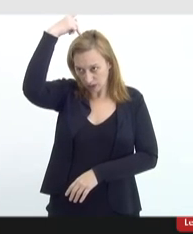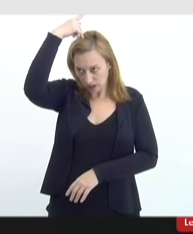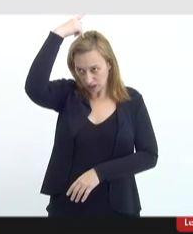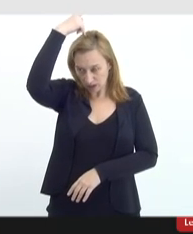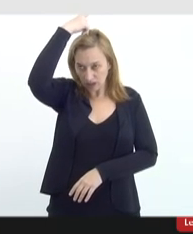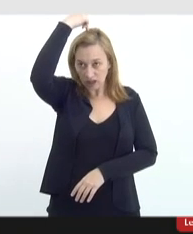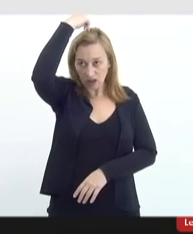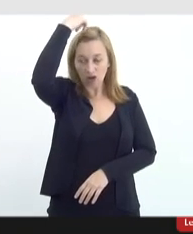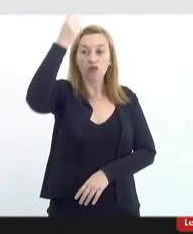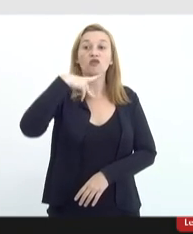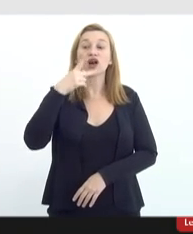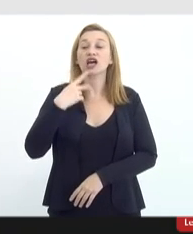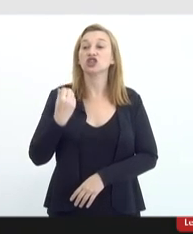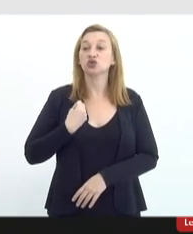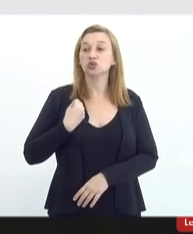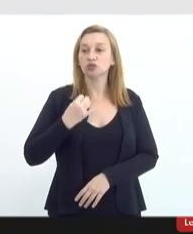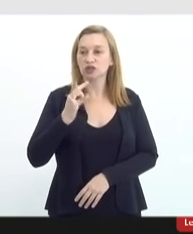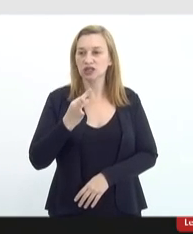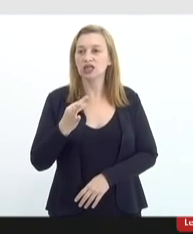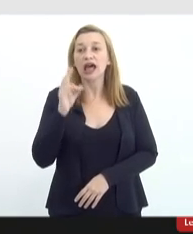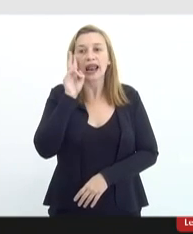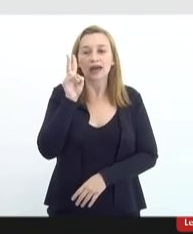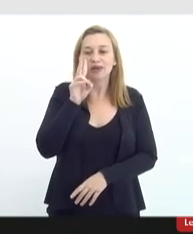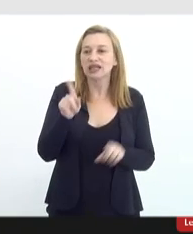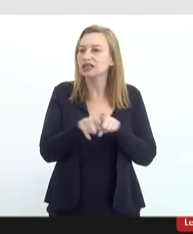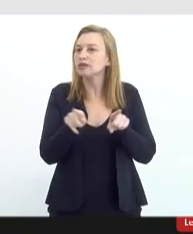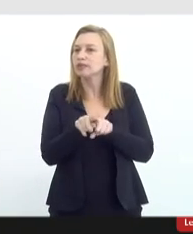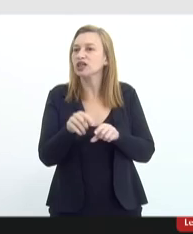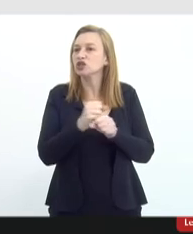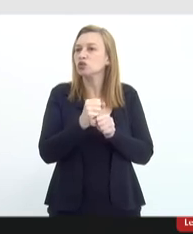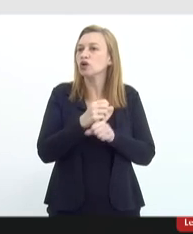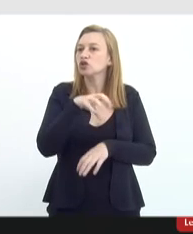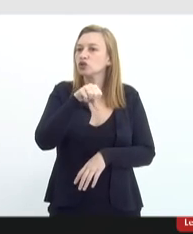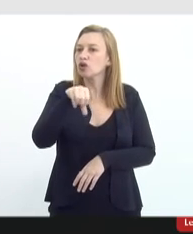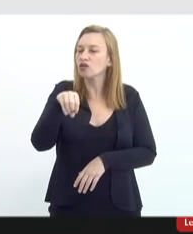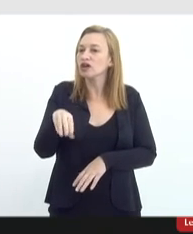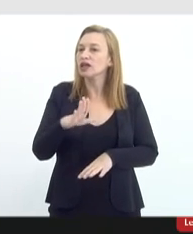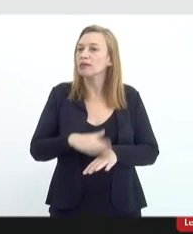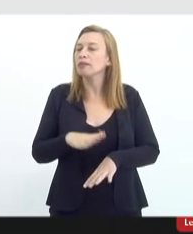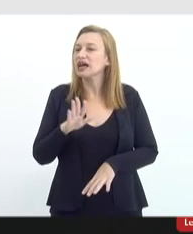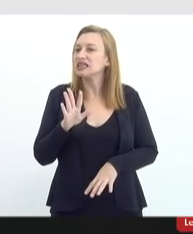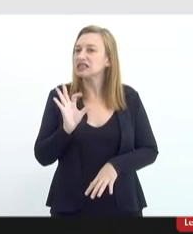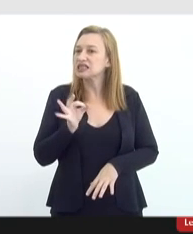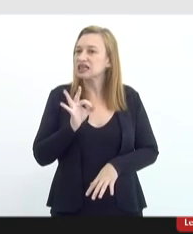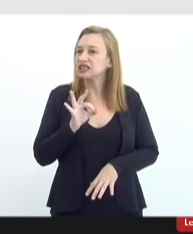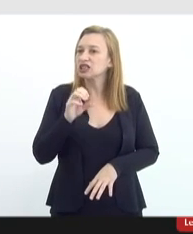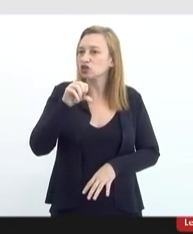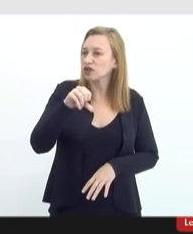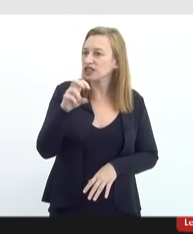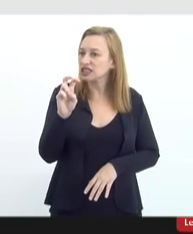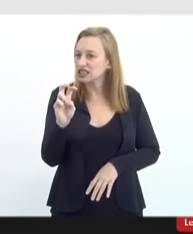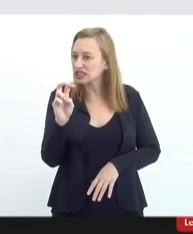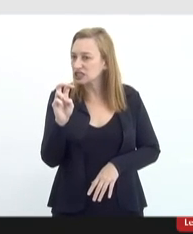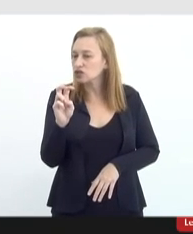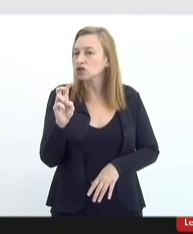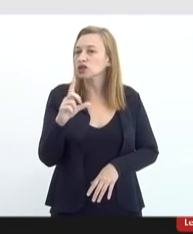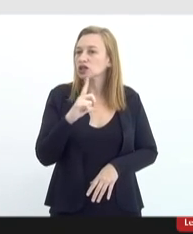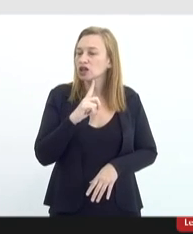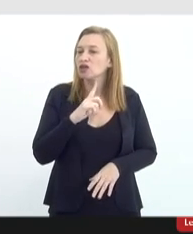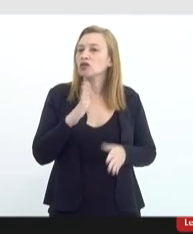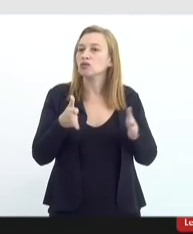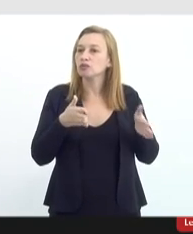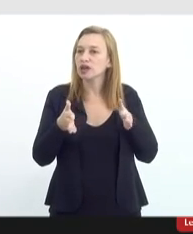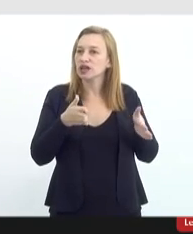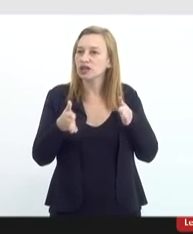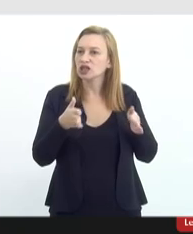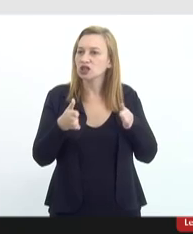de números relativos. E lembrar que também na década de 90, mais precisamente aí em 95, né, aquele episódio que ficou